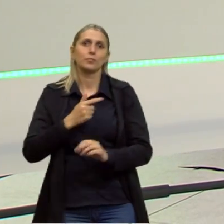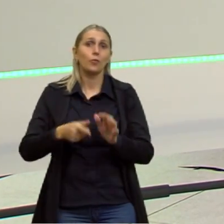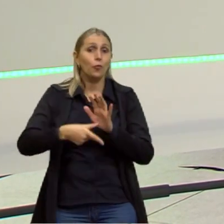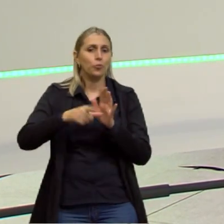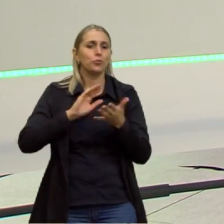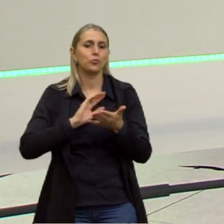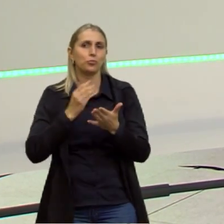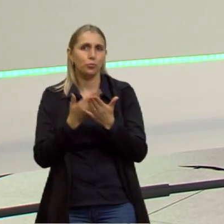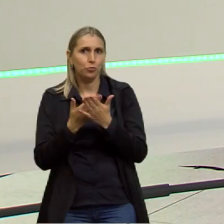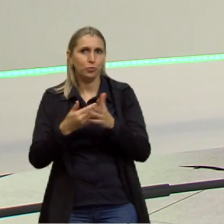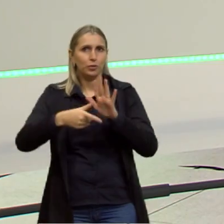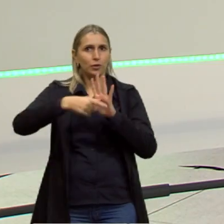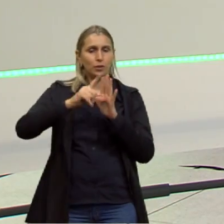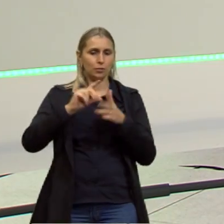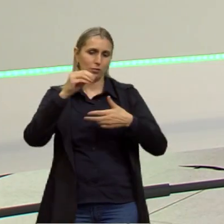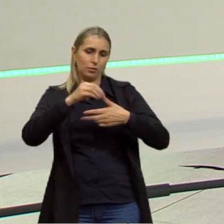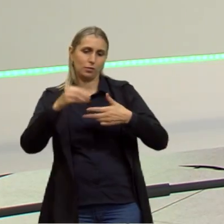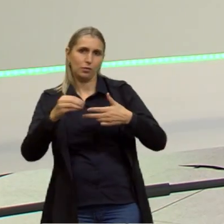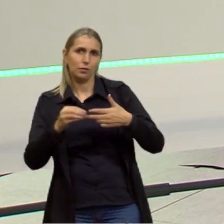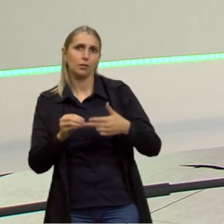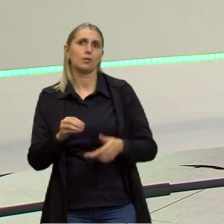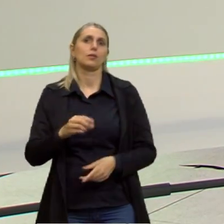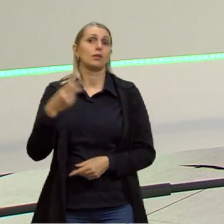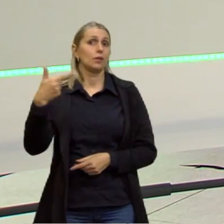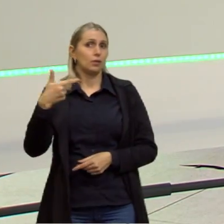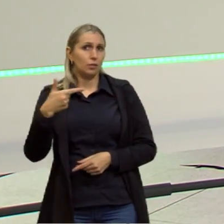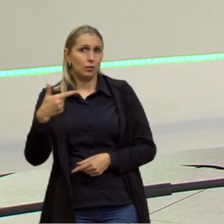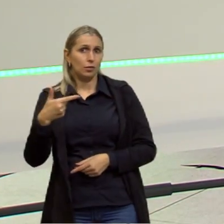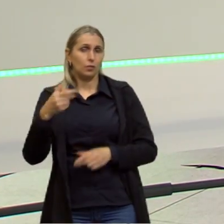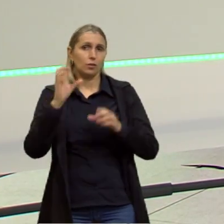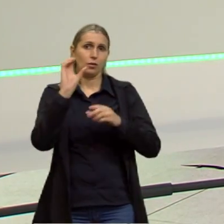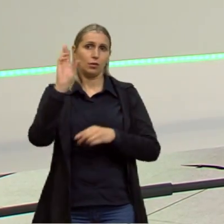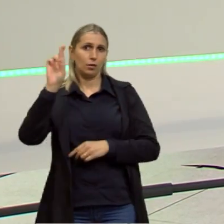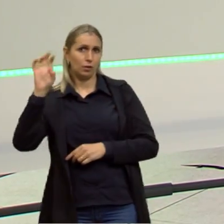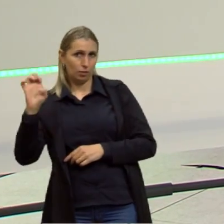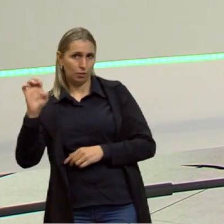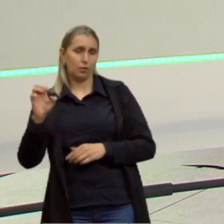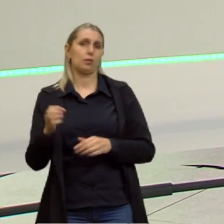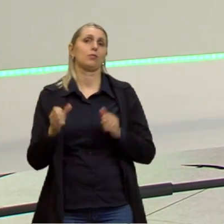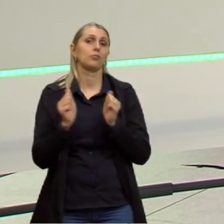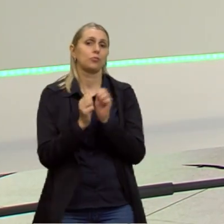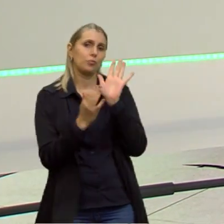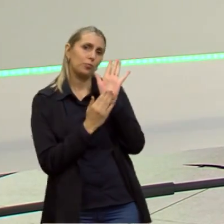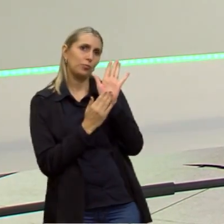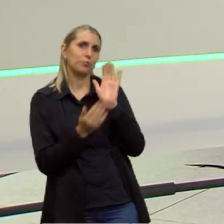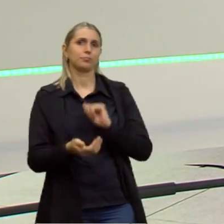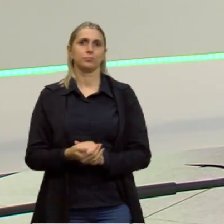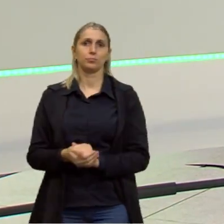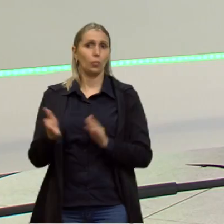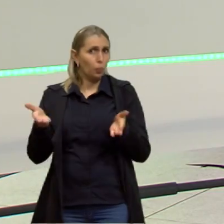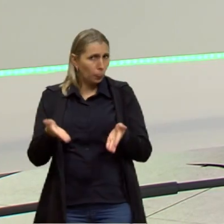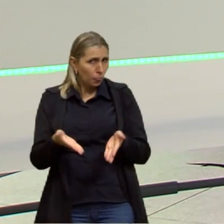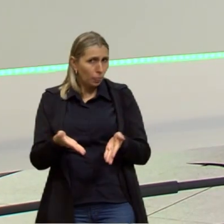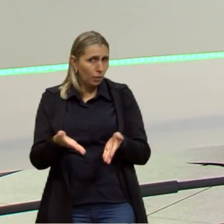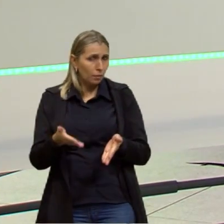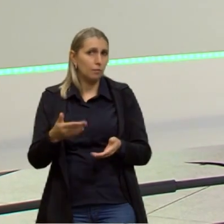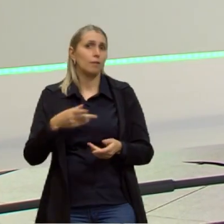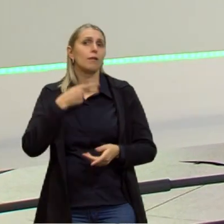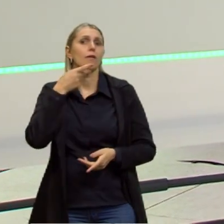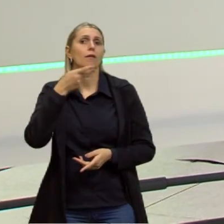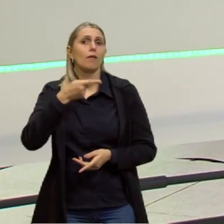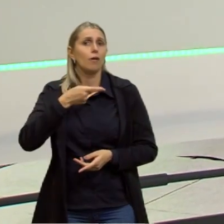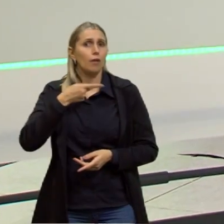o prêmio eu faço parte da 2ª coordenadoria eu quero um cara junto essa proposta tá hoje a gente vai